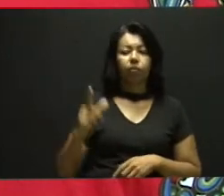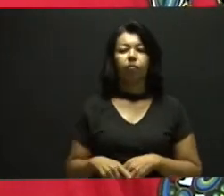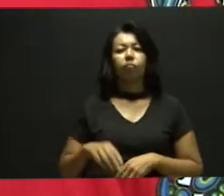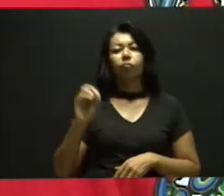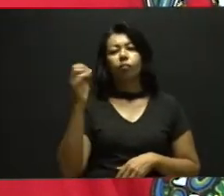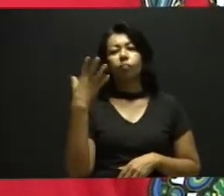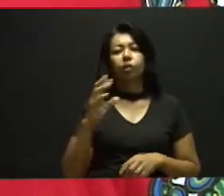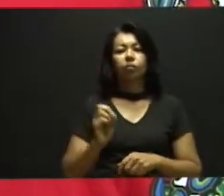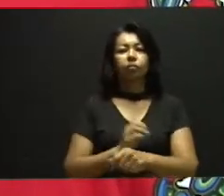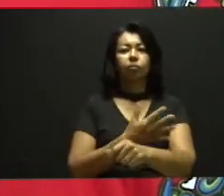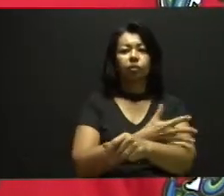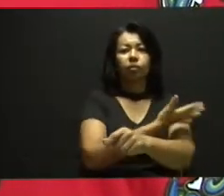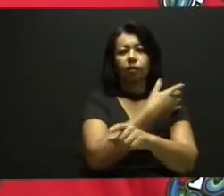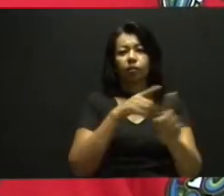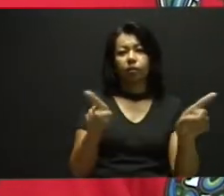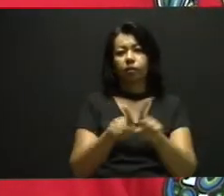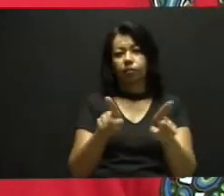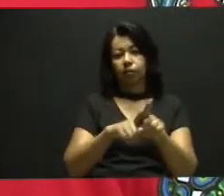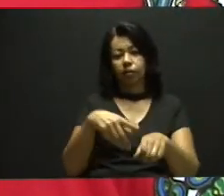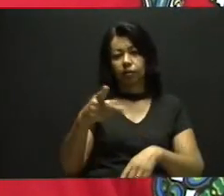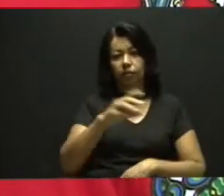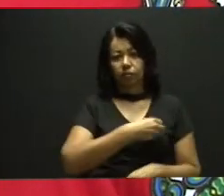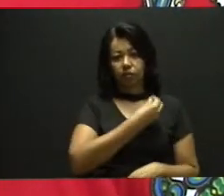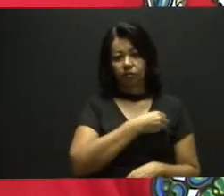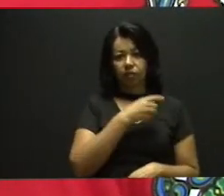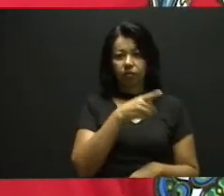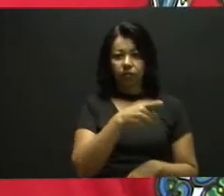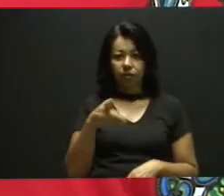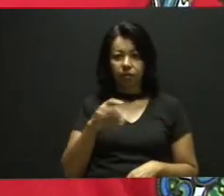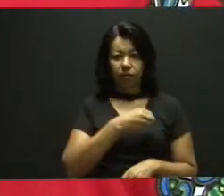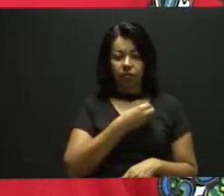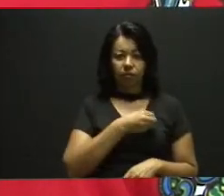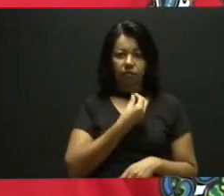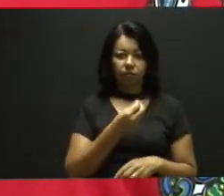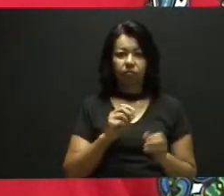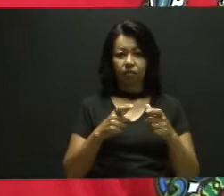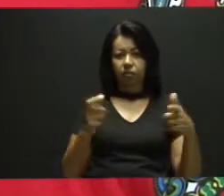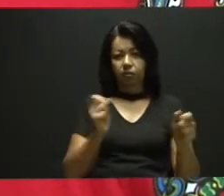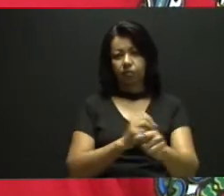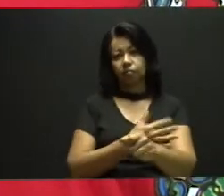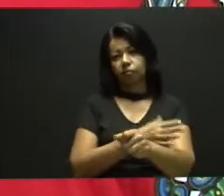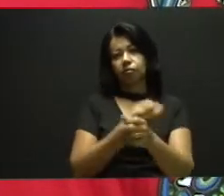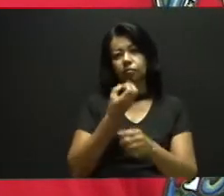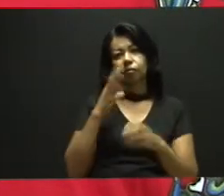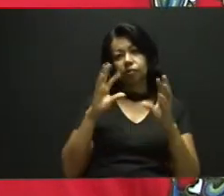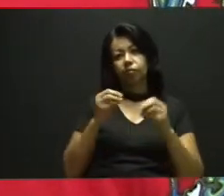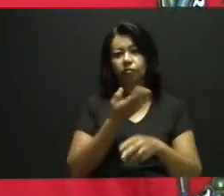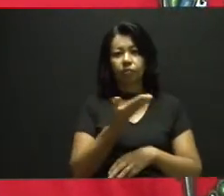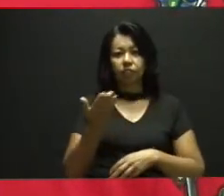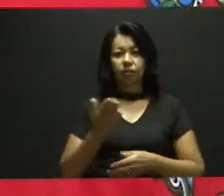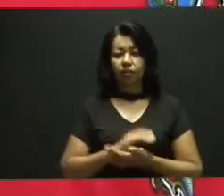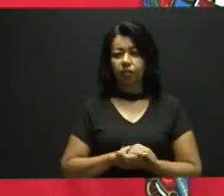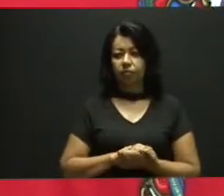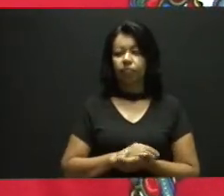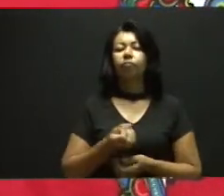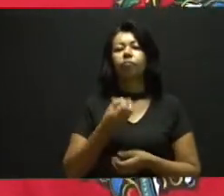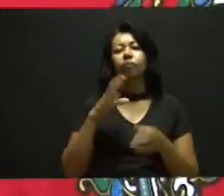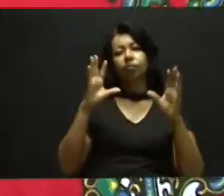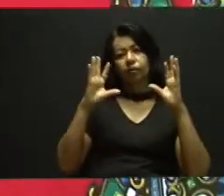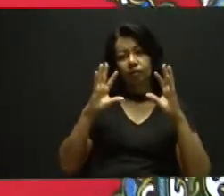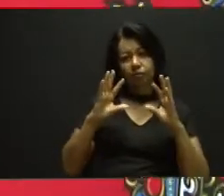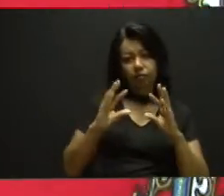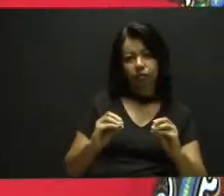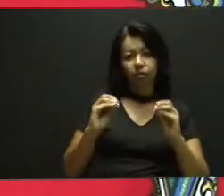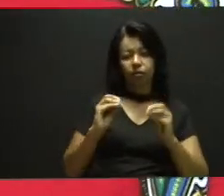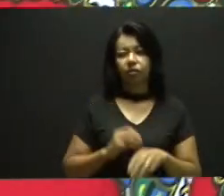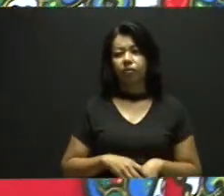momento emocionante também da sua vida você que viveu grandes emoções e boa noite pra você boa noite mãe